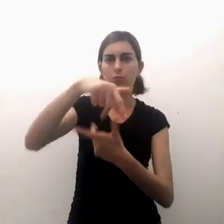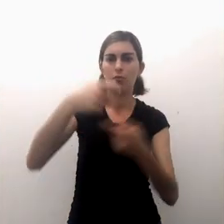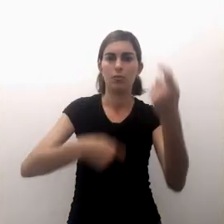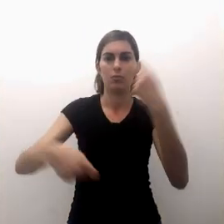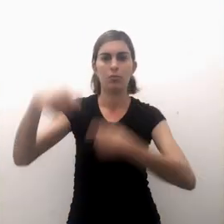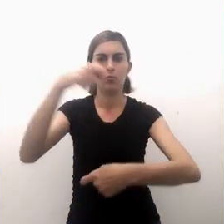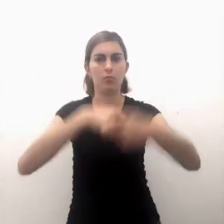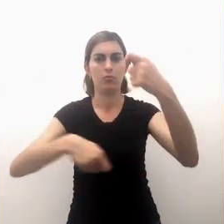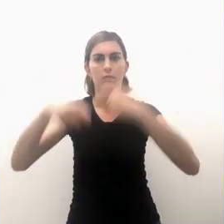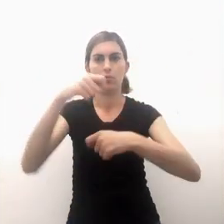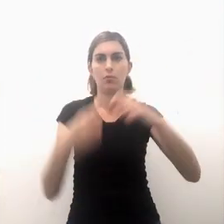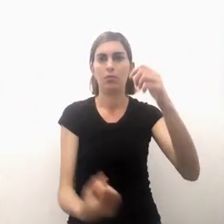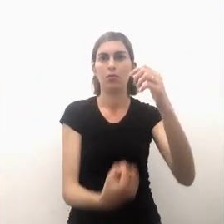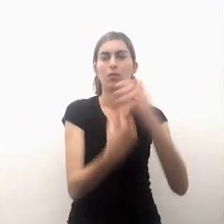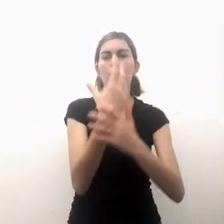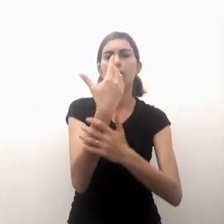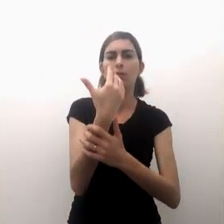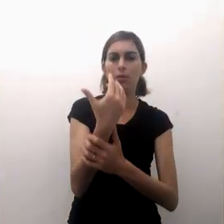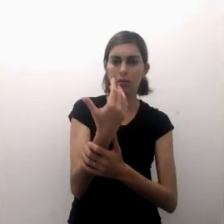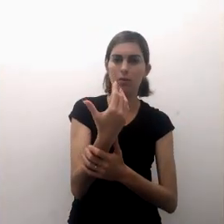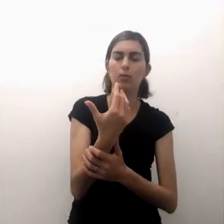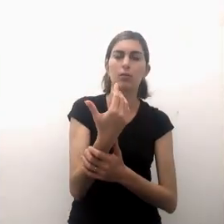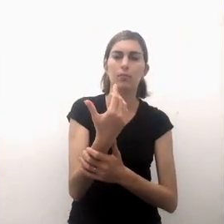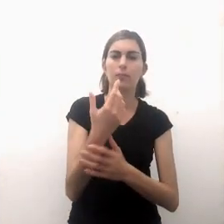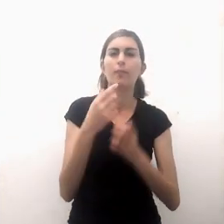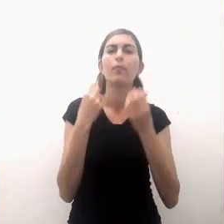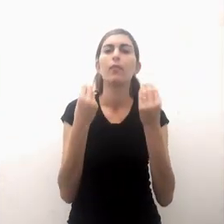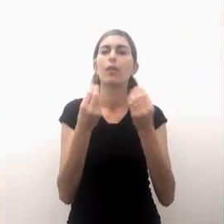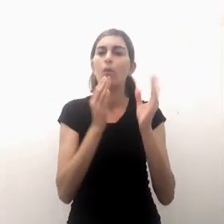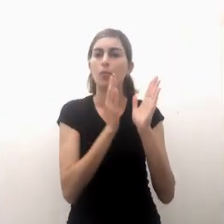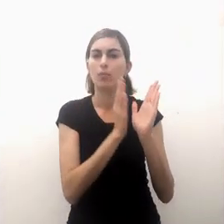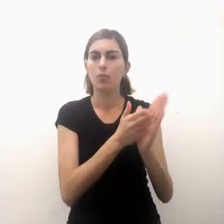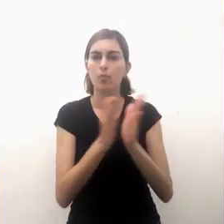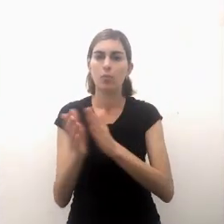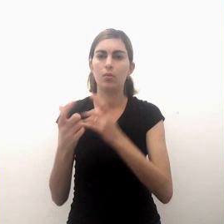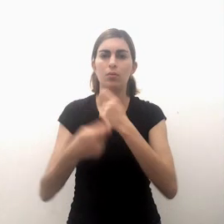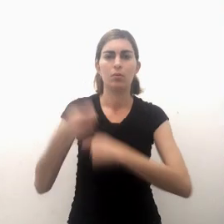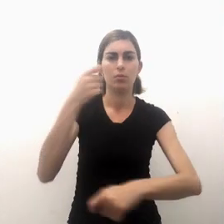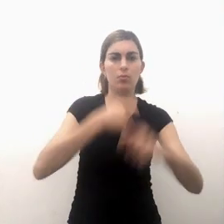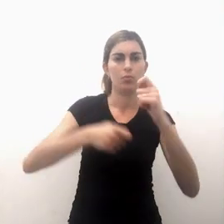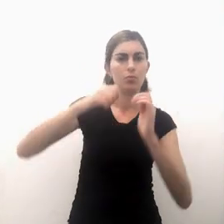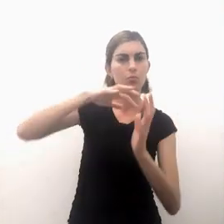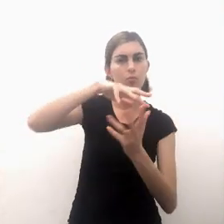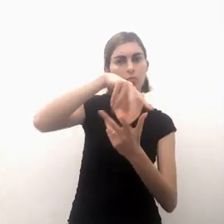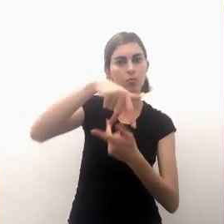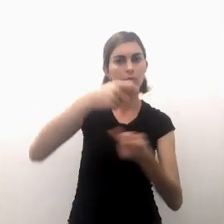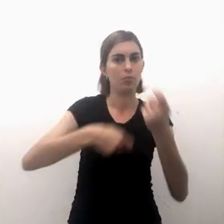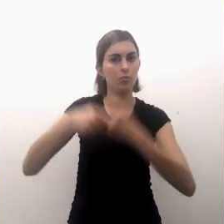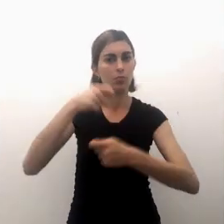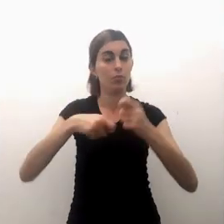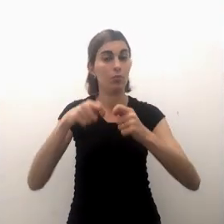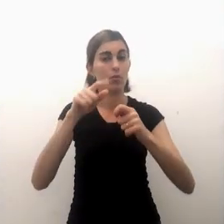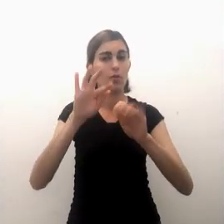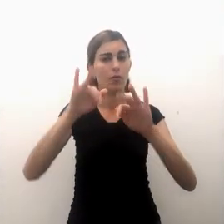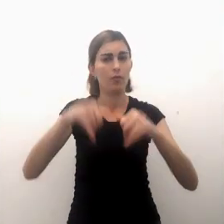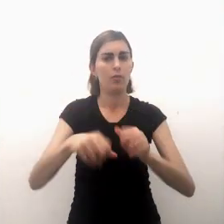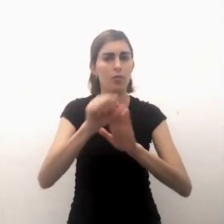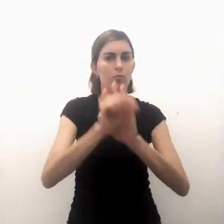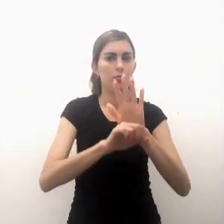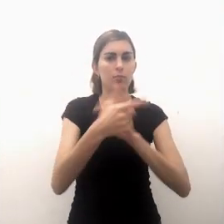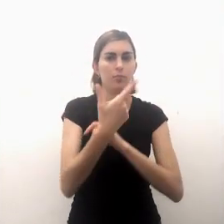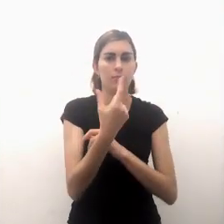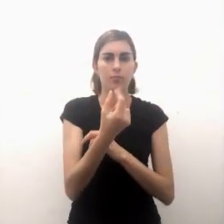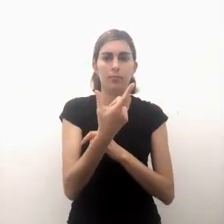Comércio, criada para organizar o comércio mundial, tá? Isso no finalzinho do século